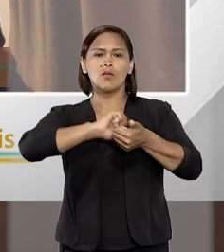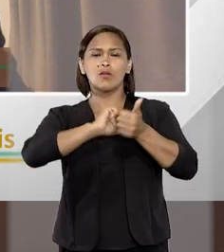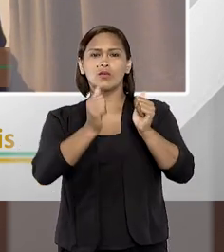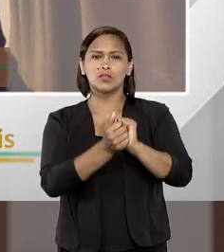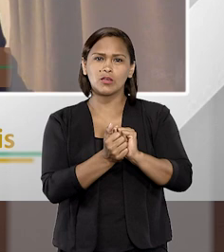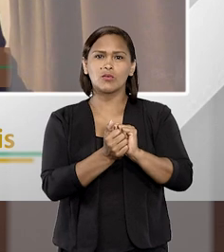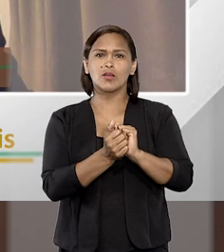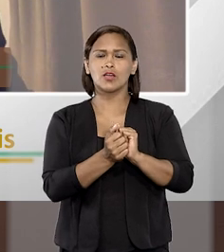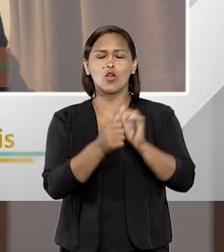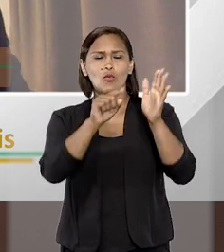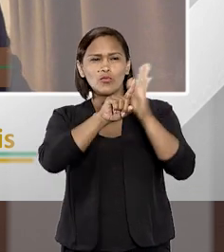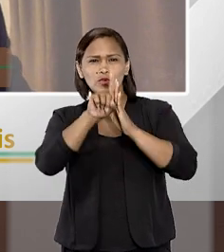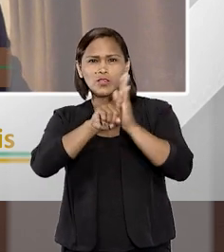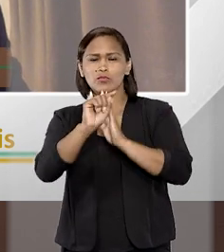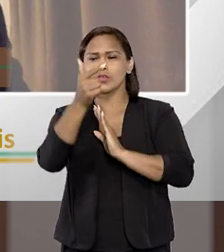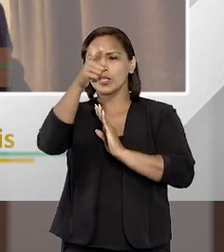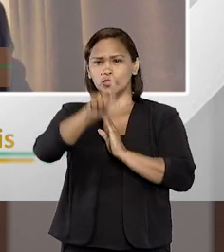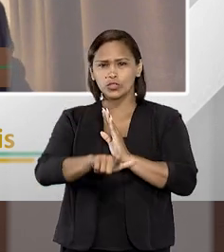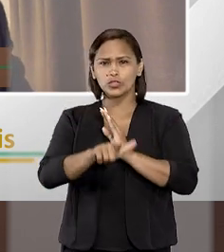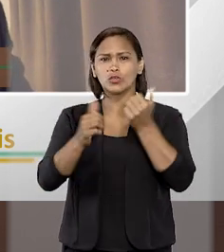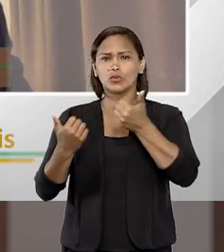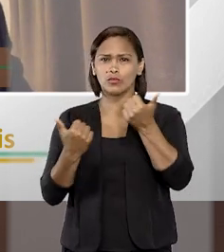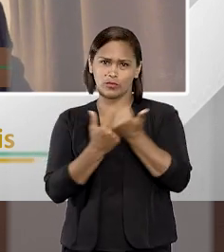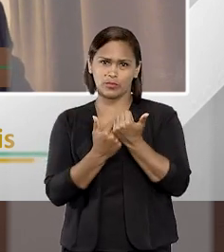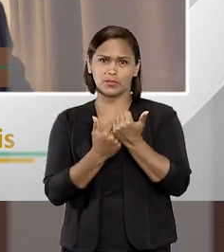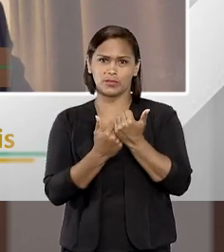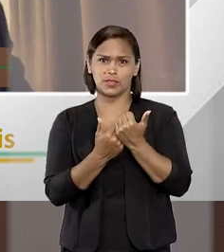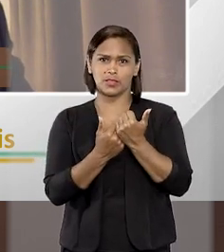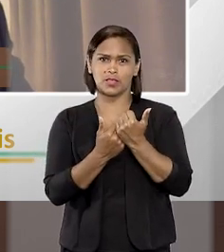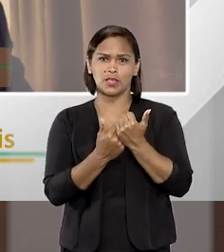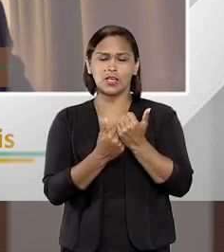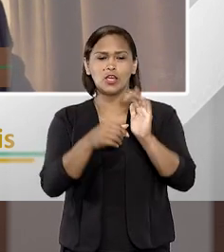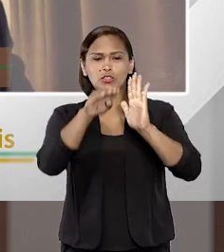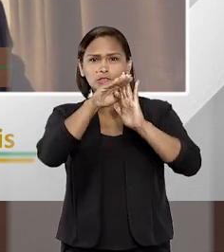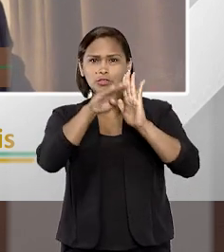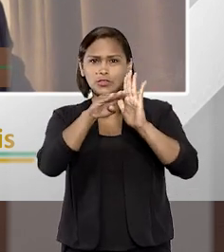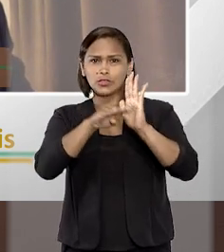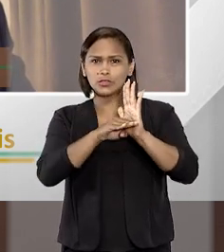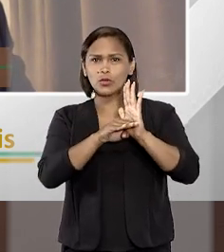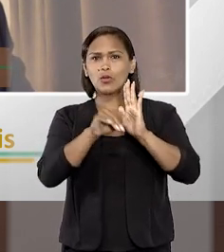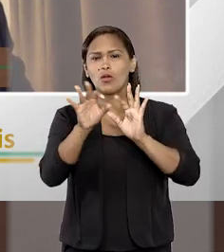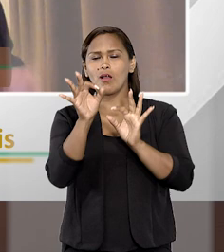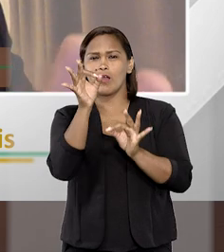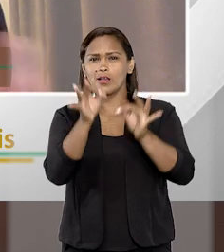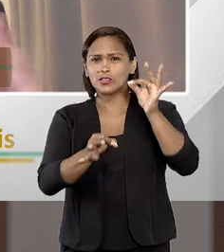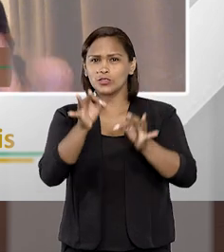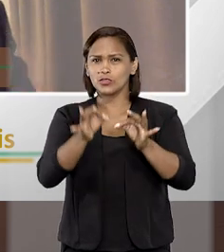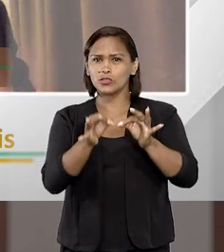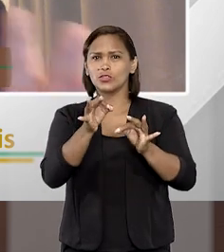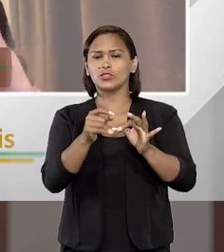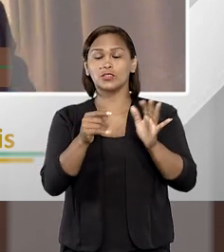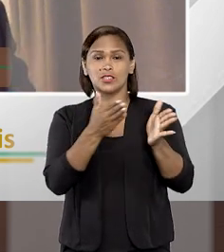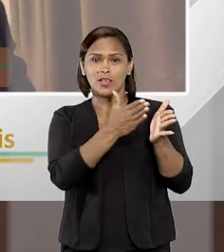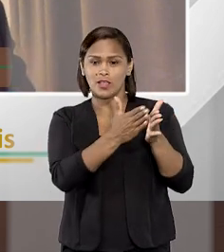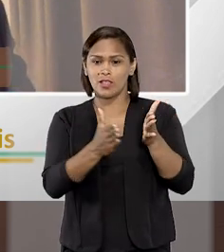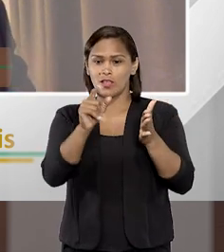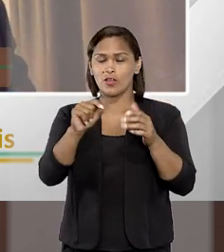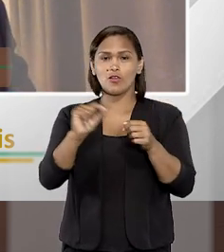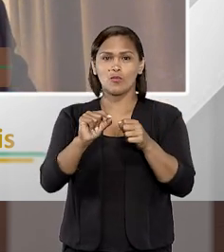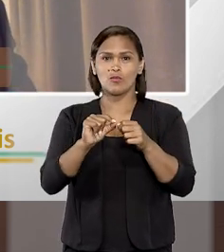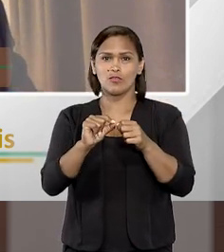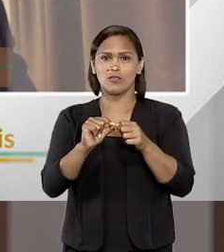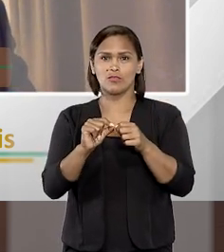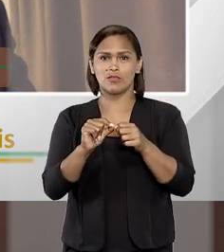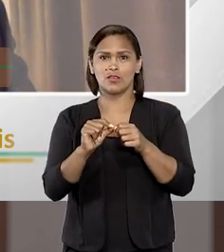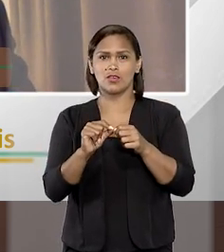ou verificar o comprimento adequado dos protocolos a justiça nesse alinhamento como ele foi